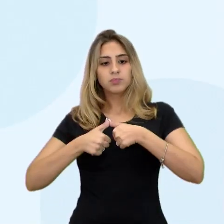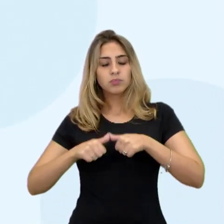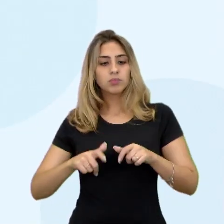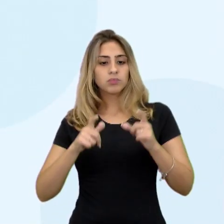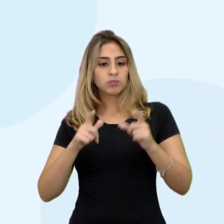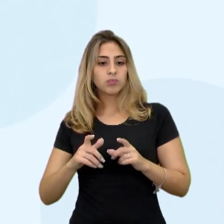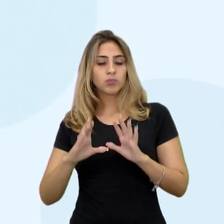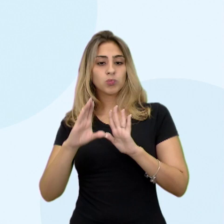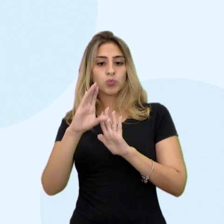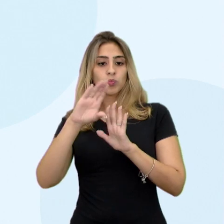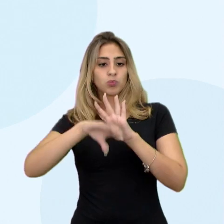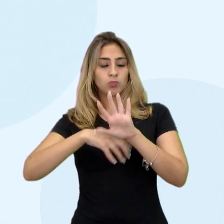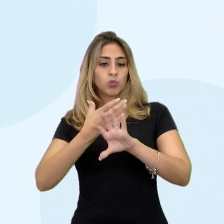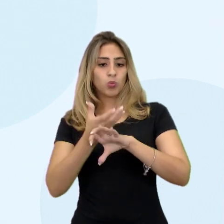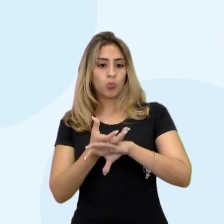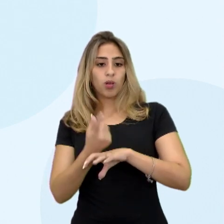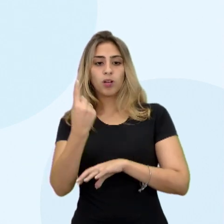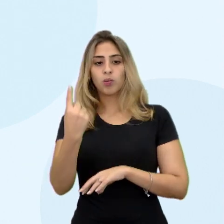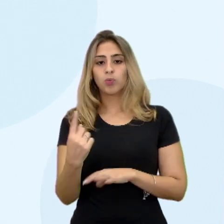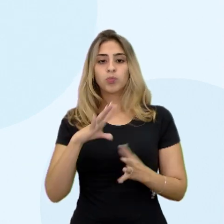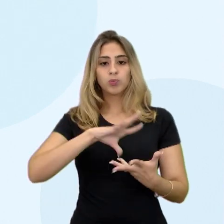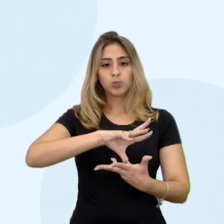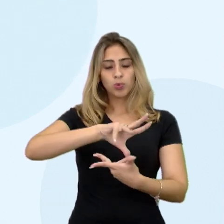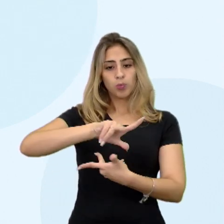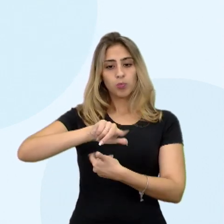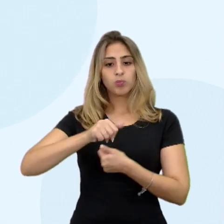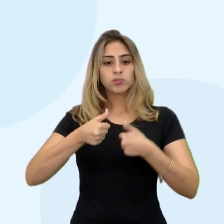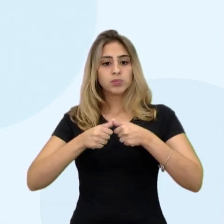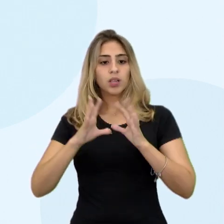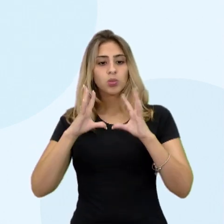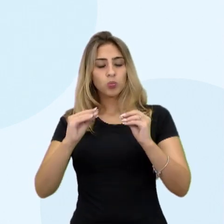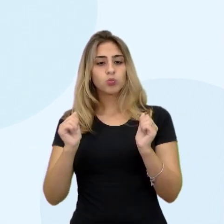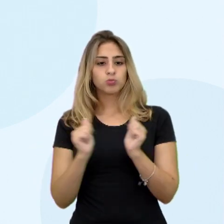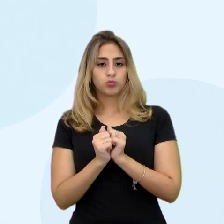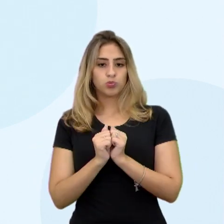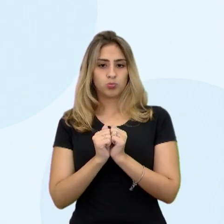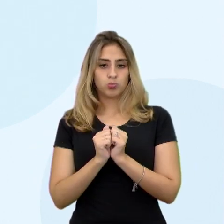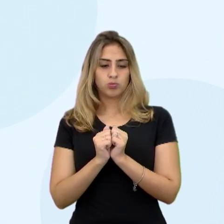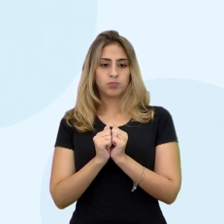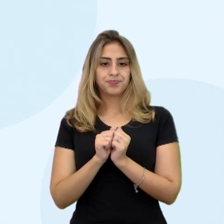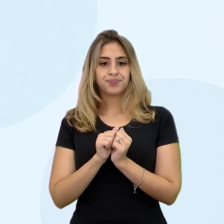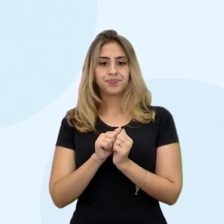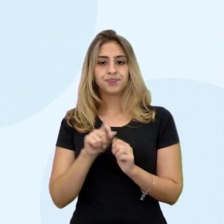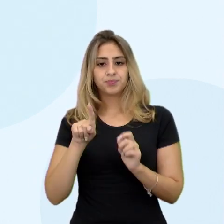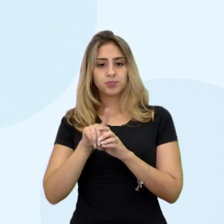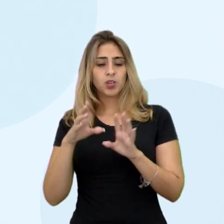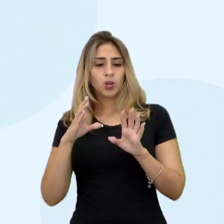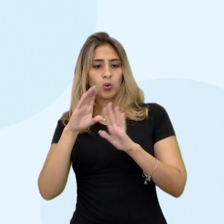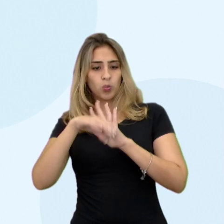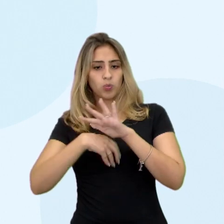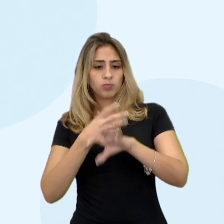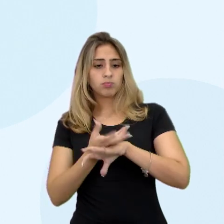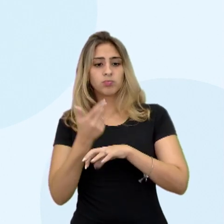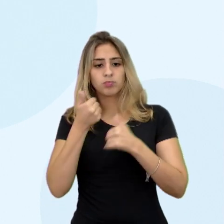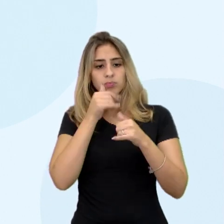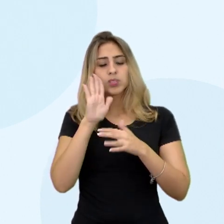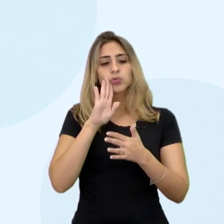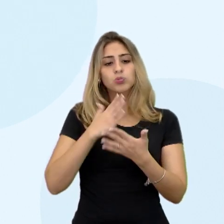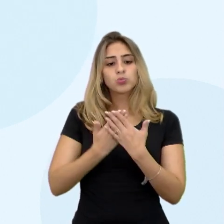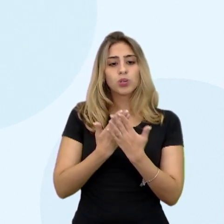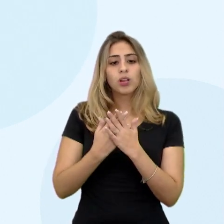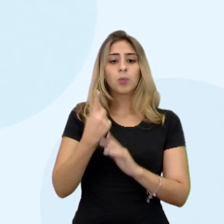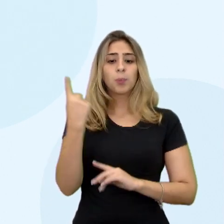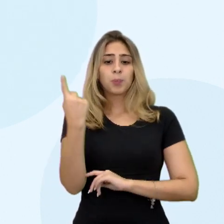unidade curricular 1, no mundo tudo está interligado. A unidade curricular 1, ela será estudada agora no